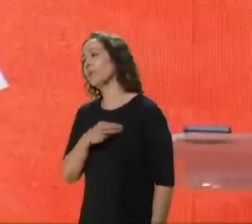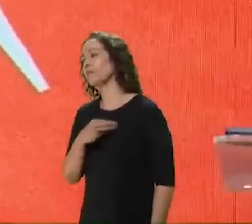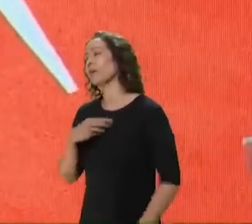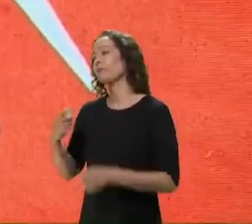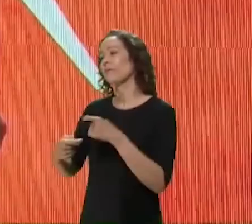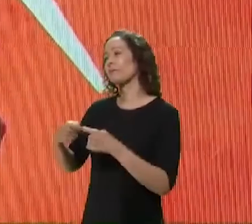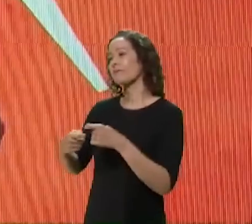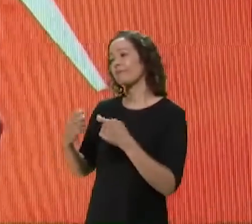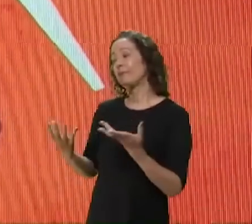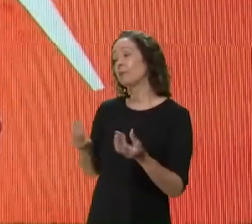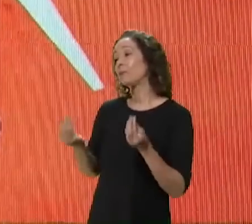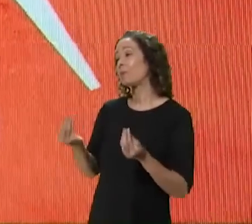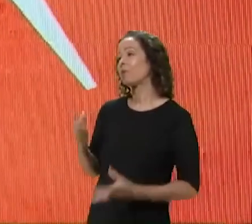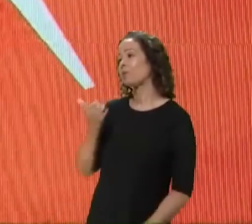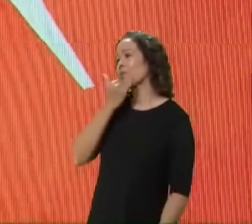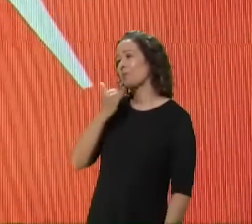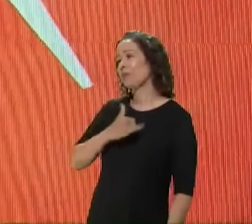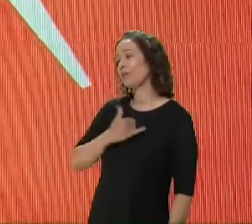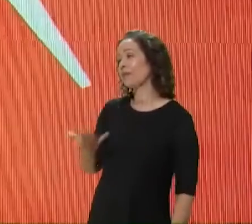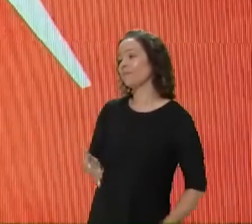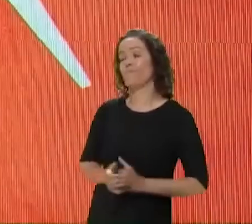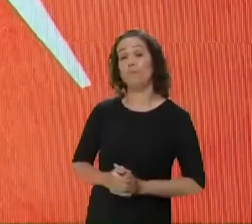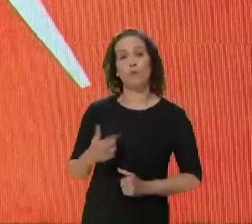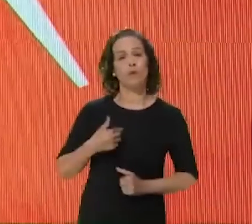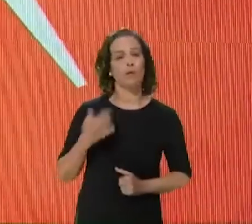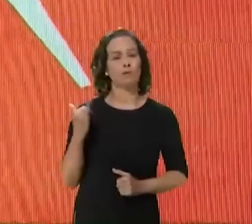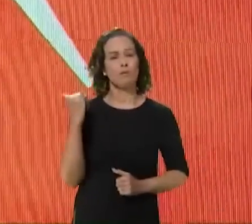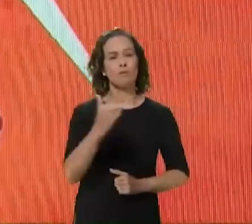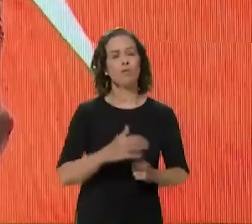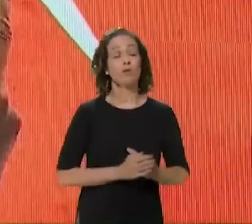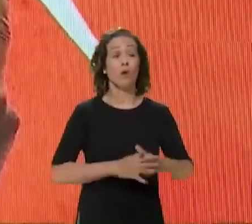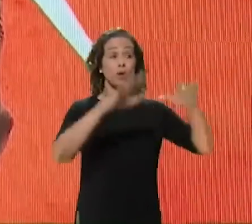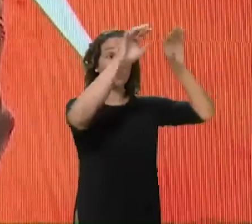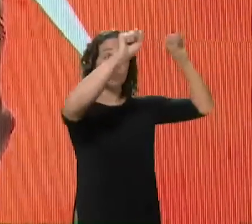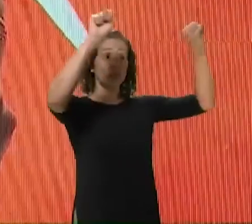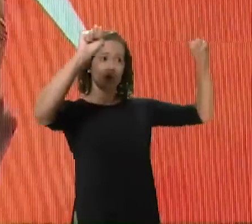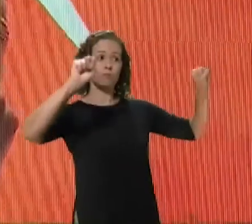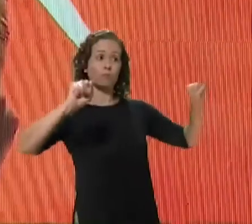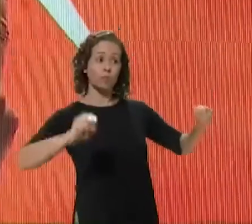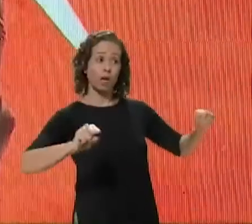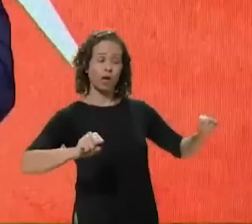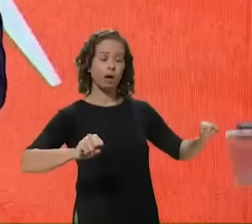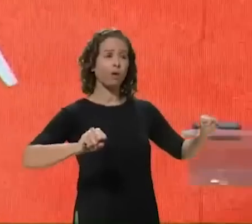já declarou você inocente, o tribunal inferior não tem condições de te condenar. Quem é a sua